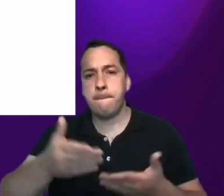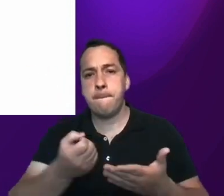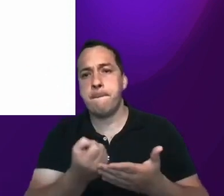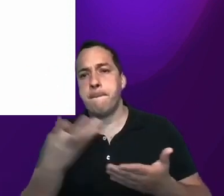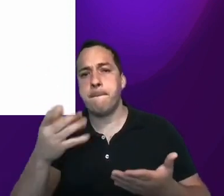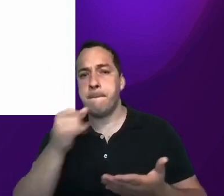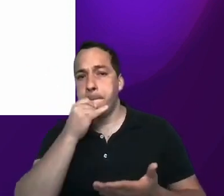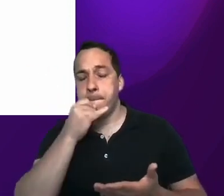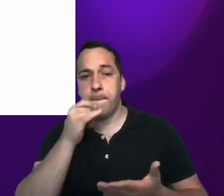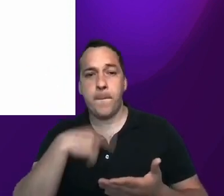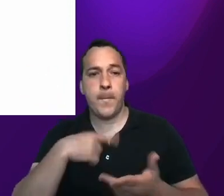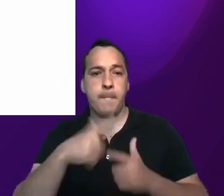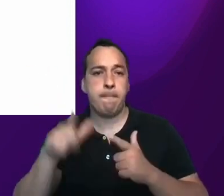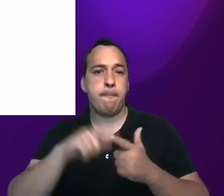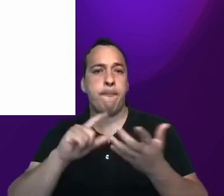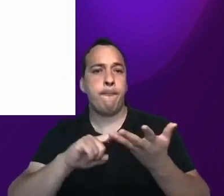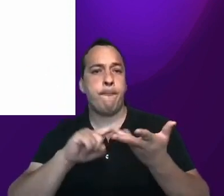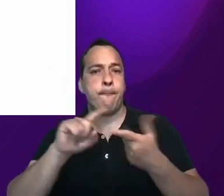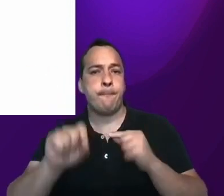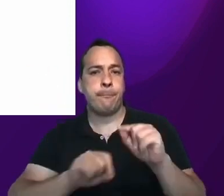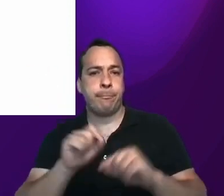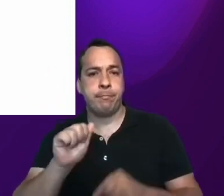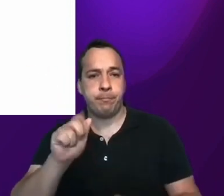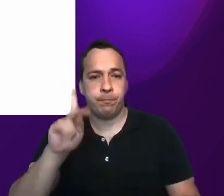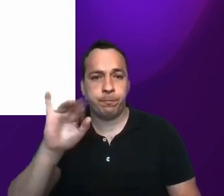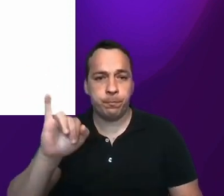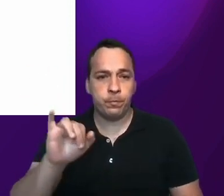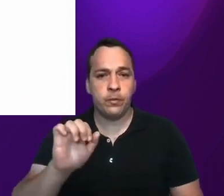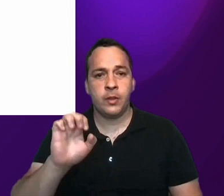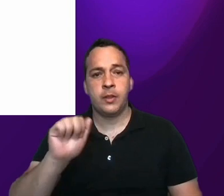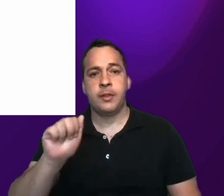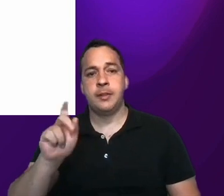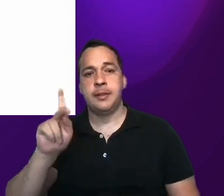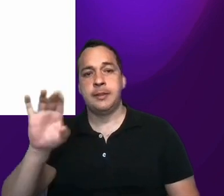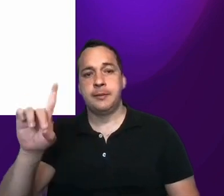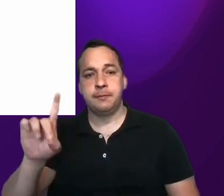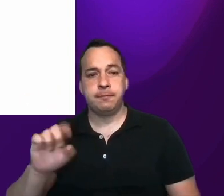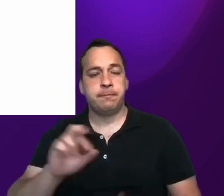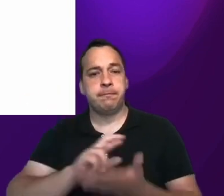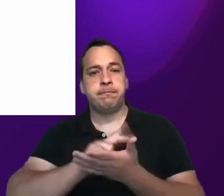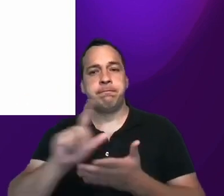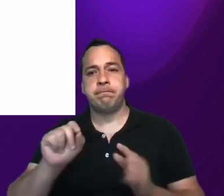das comorbidades dos pacientes incluídos.